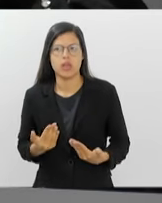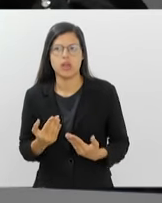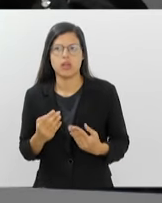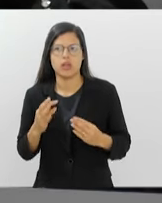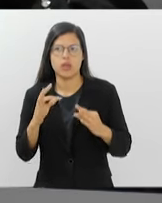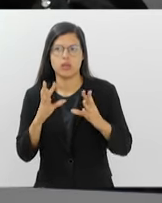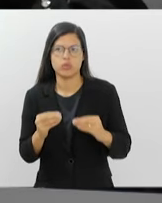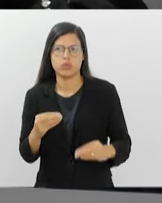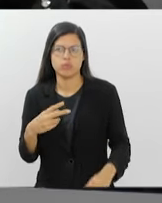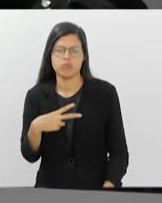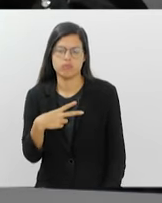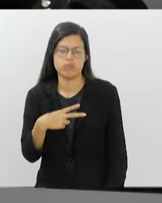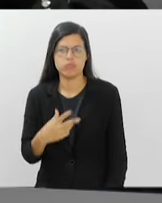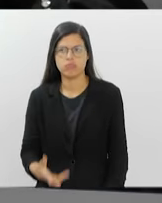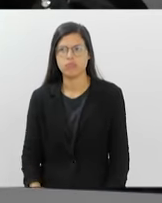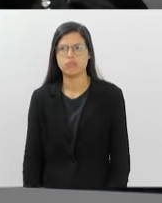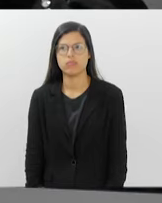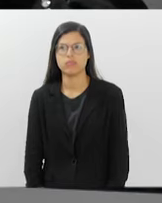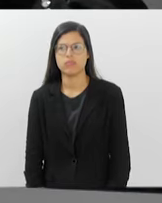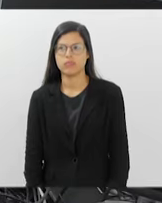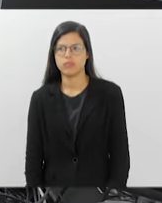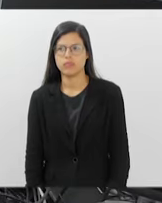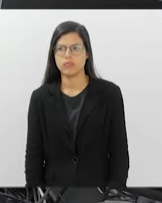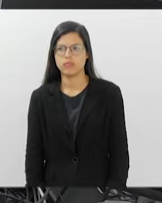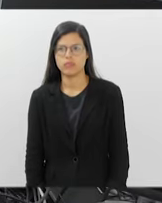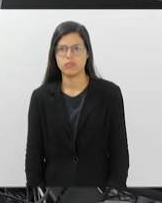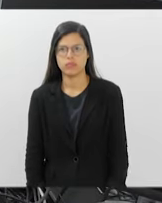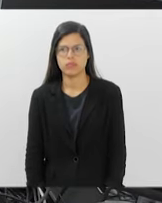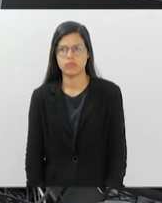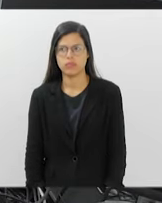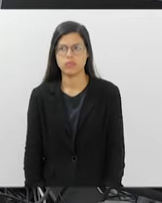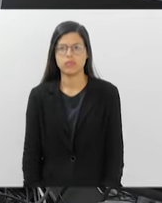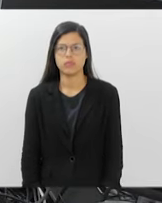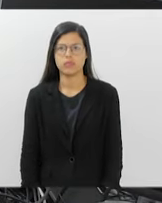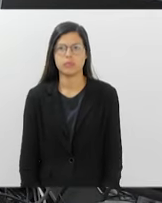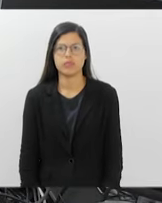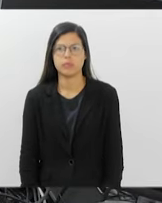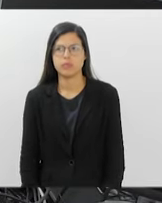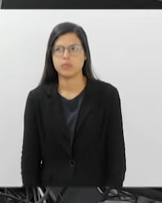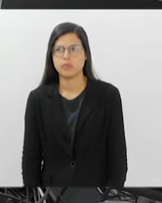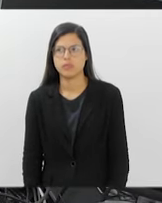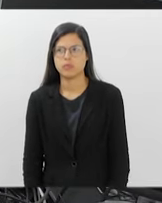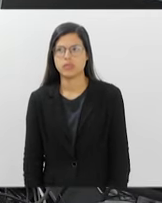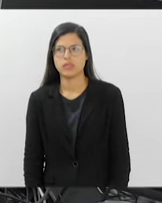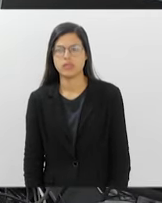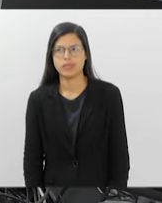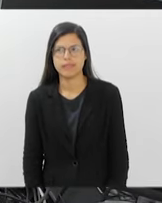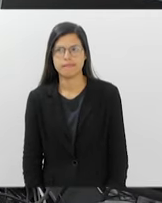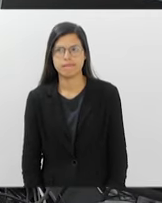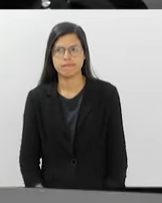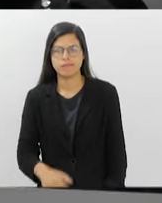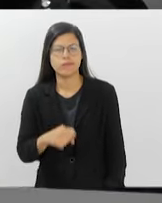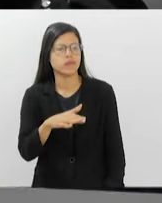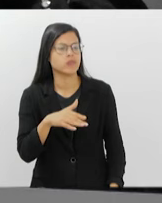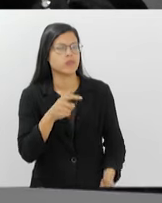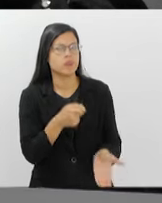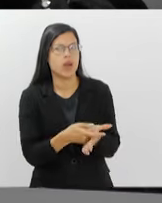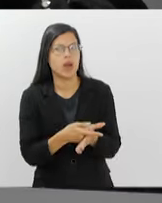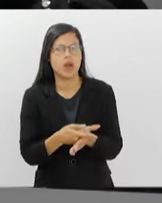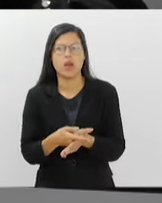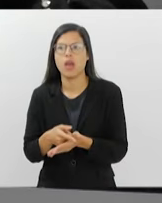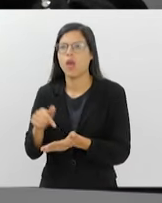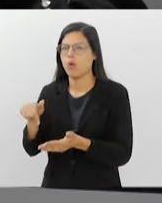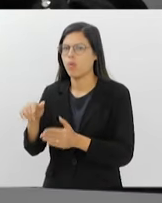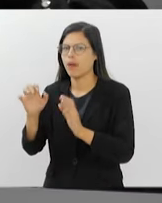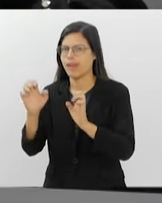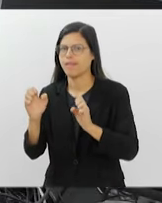né estado ou município e aí o não quem paga quem paga é as ambulas é o evento é EV o evento